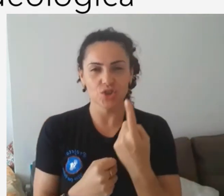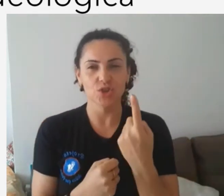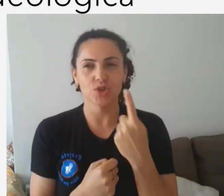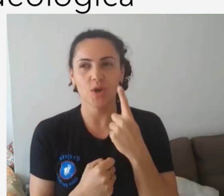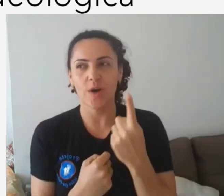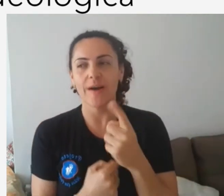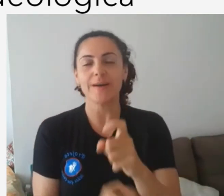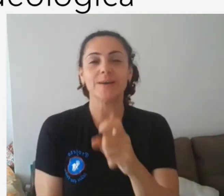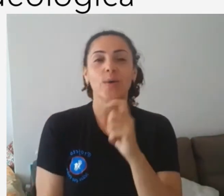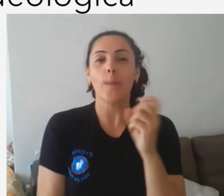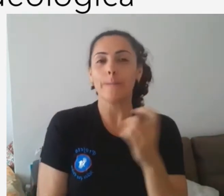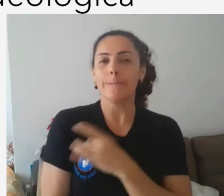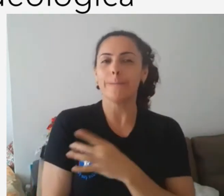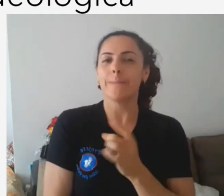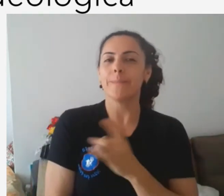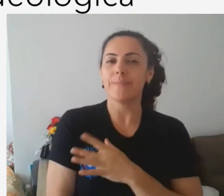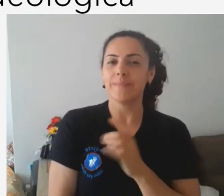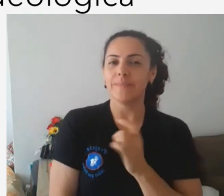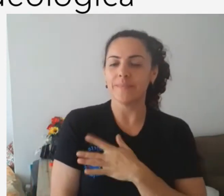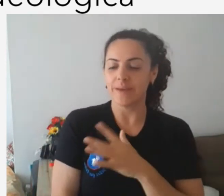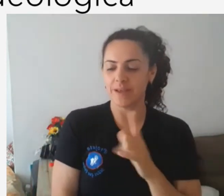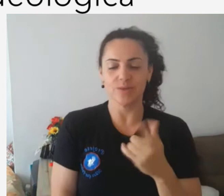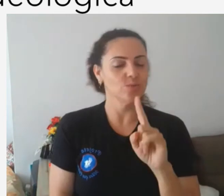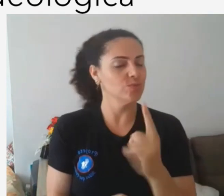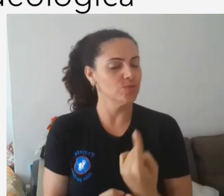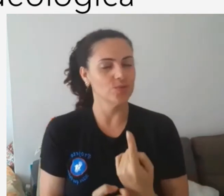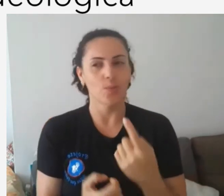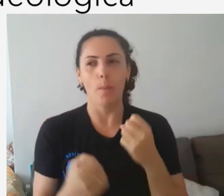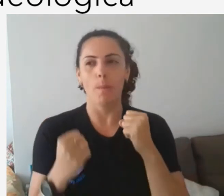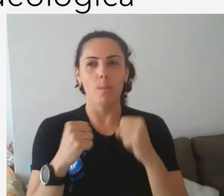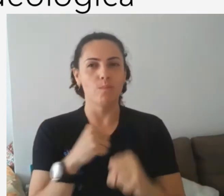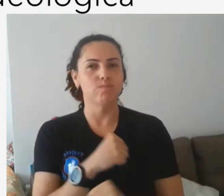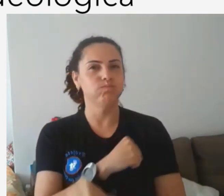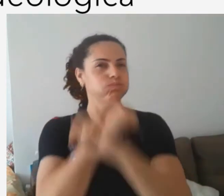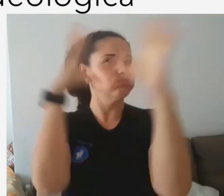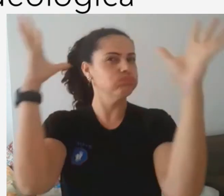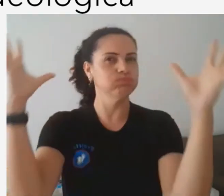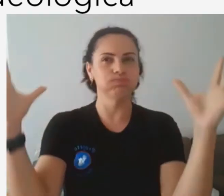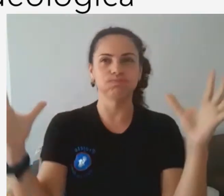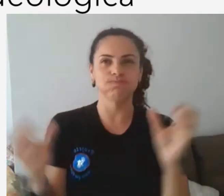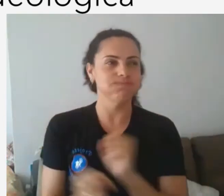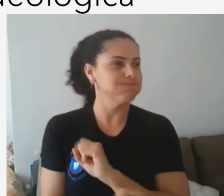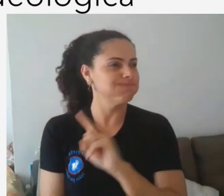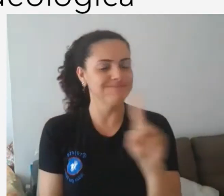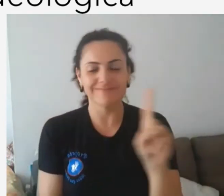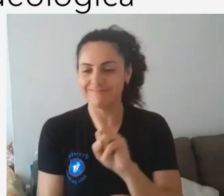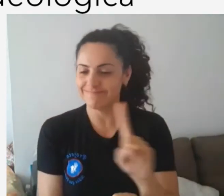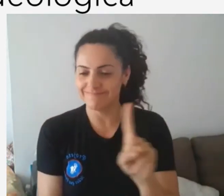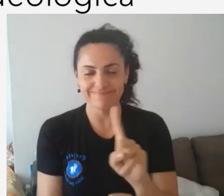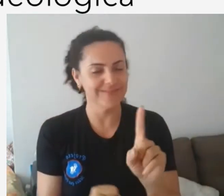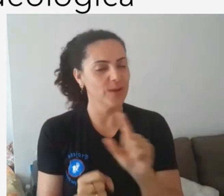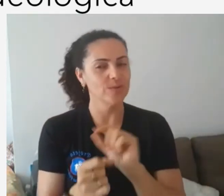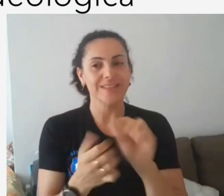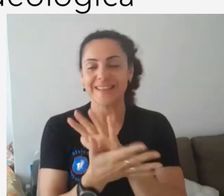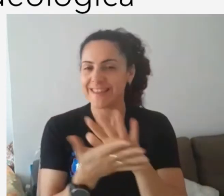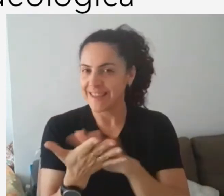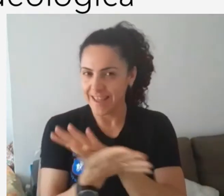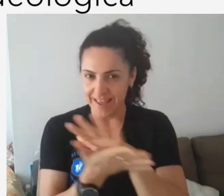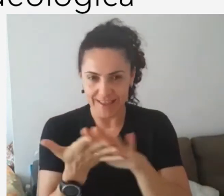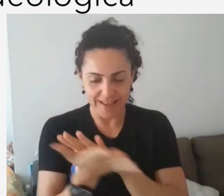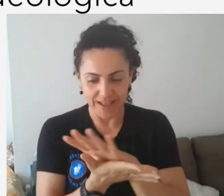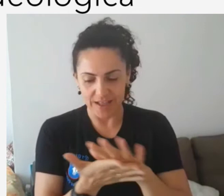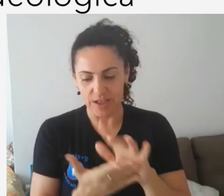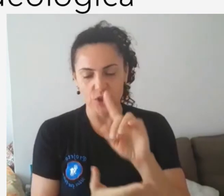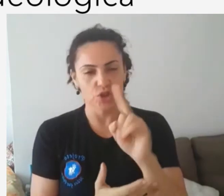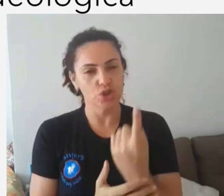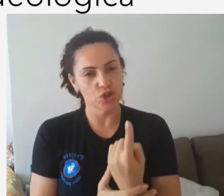União Soviética diretamente. Não tinham bombas ou armas, né, distribuídas de um país para o outro. Tá? Acabou